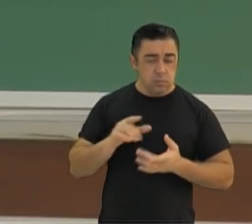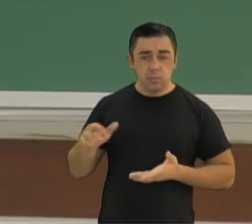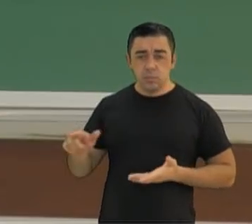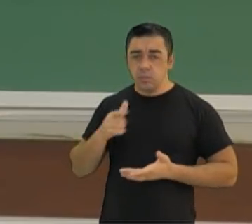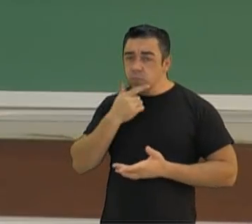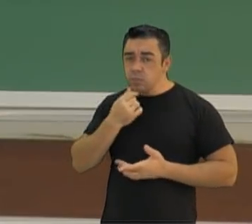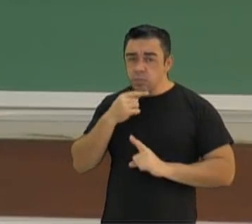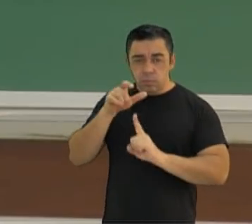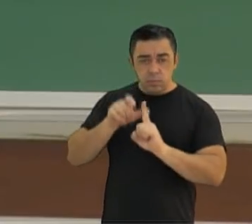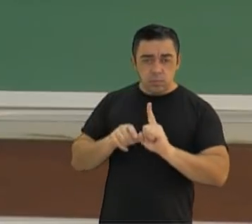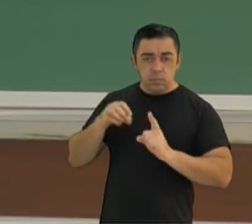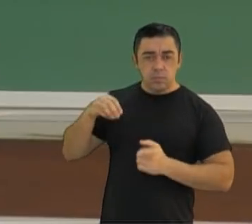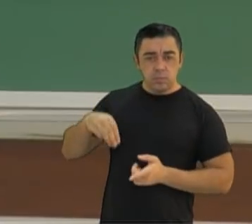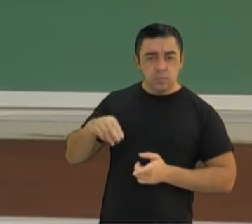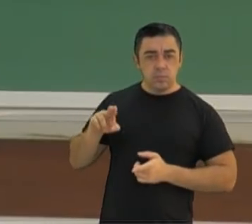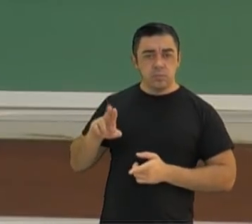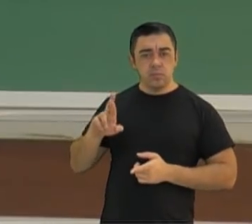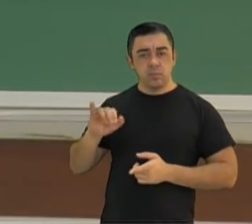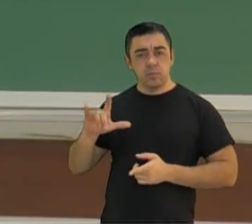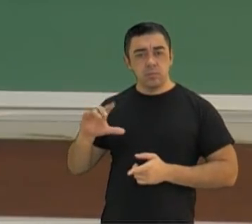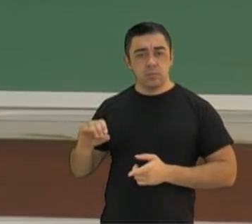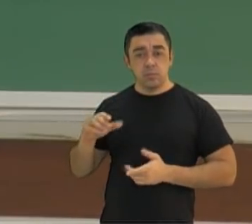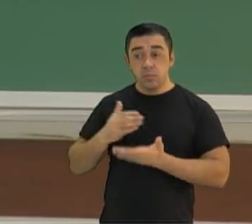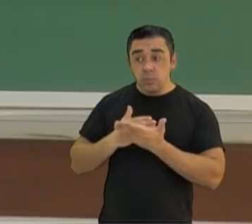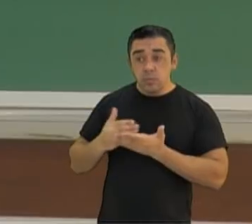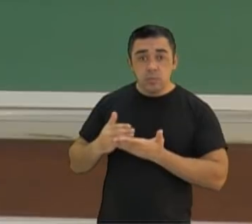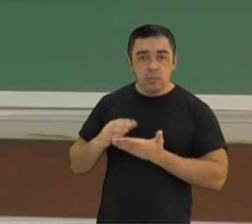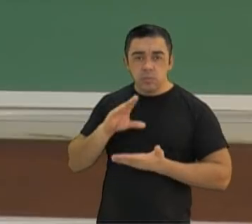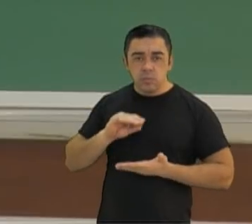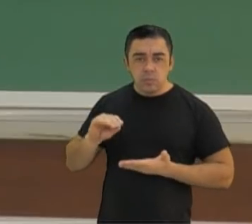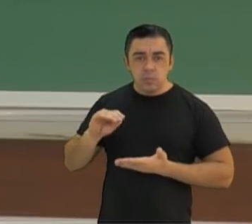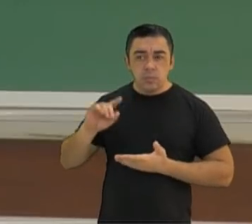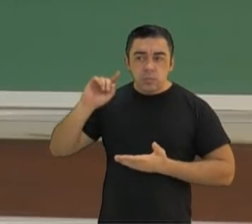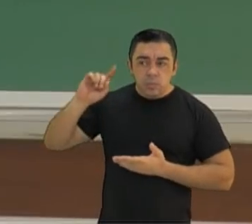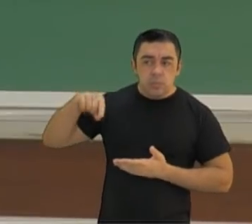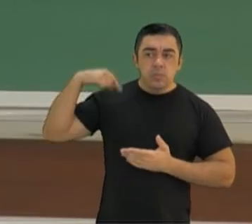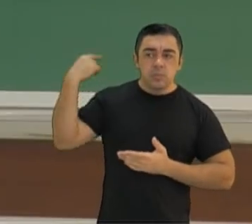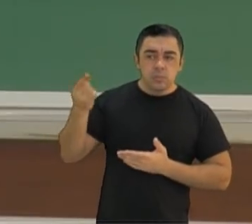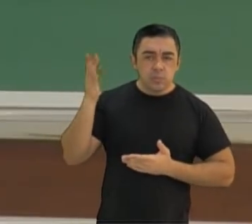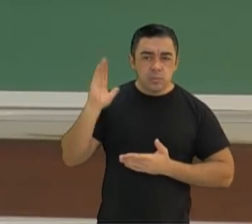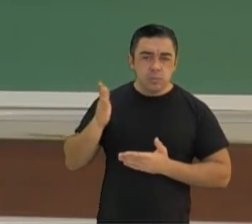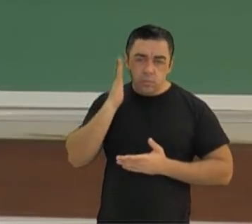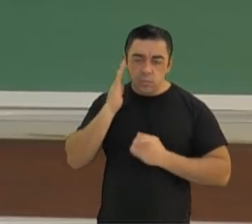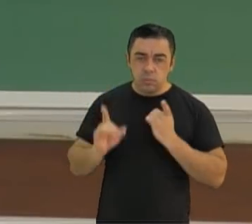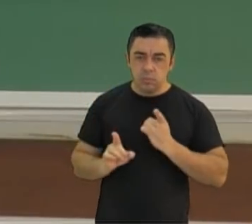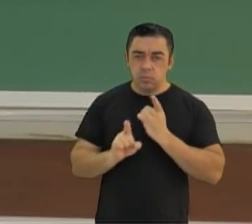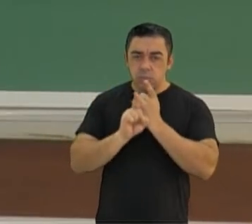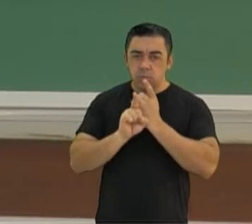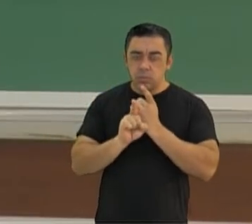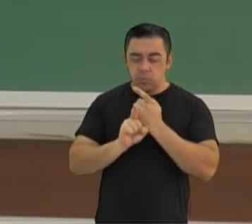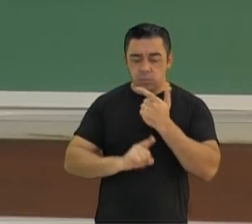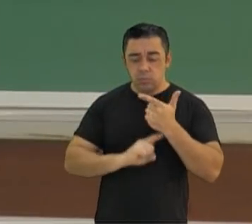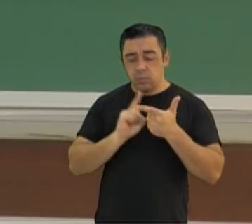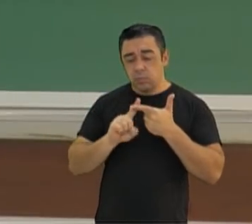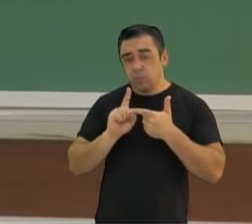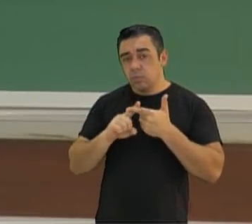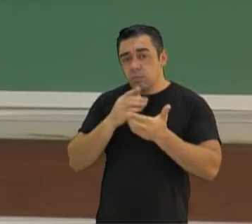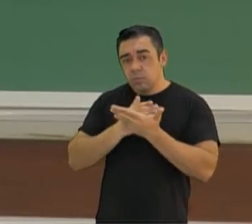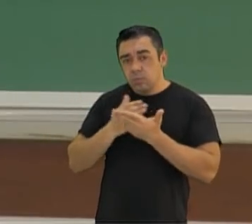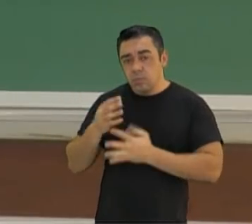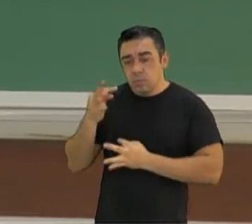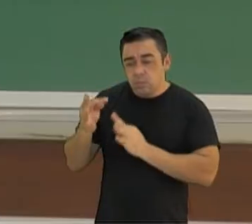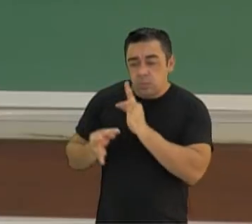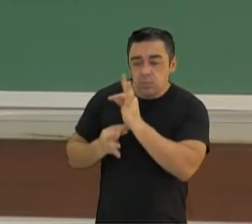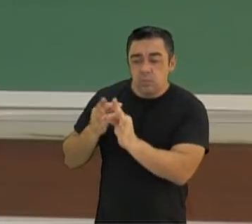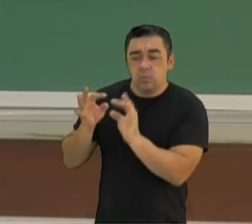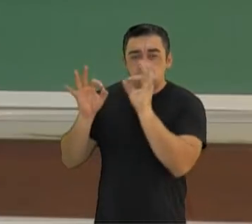Murilo, ele começou a falar apenas depois de ter recebido o diagnóstico correto e de iniciar o